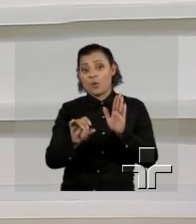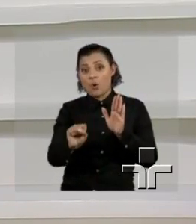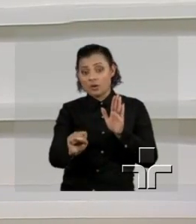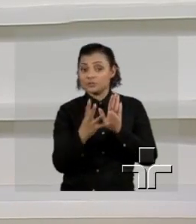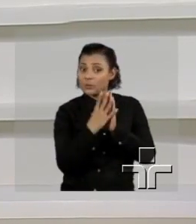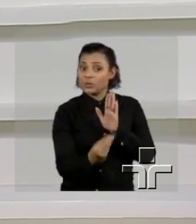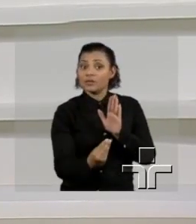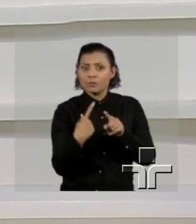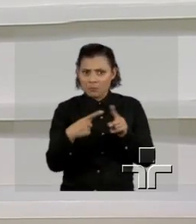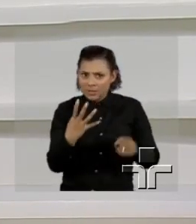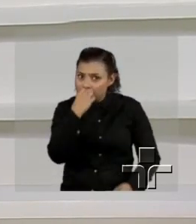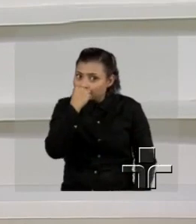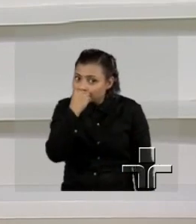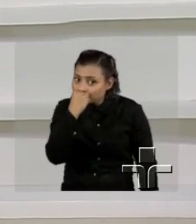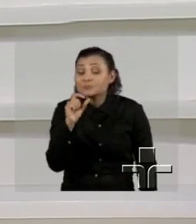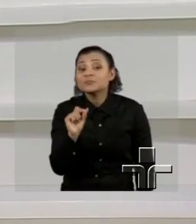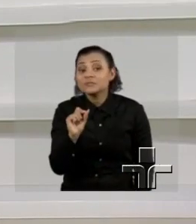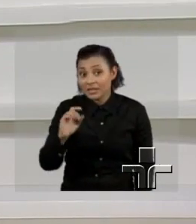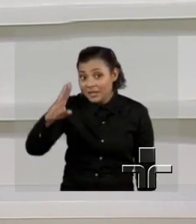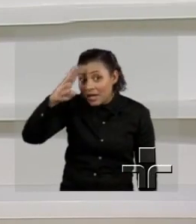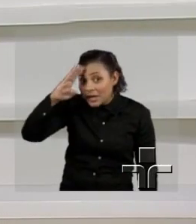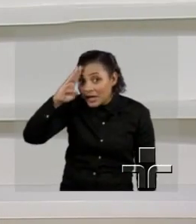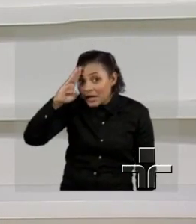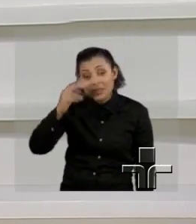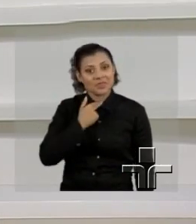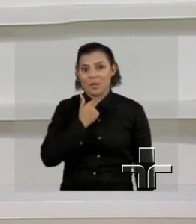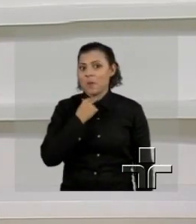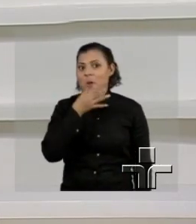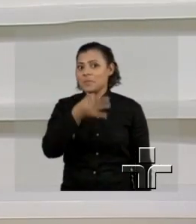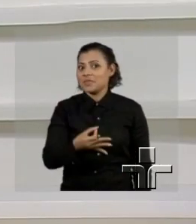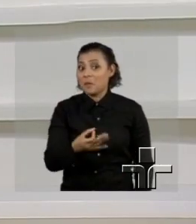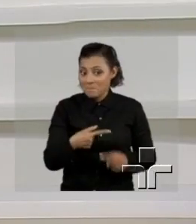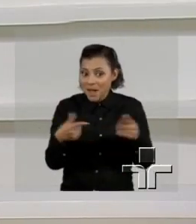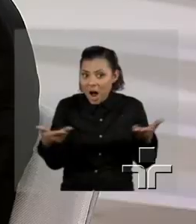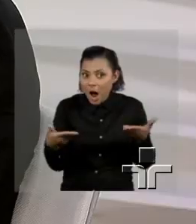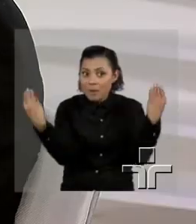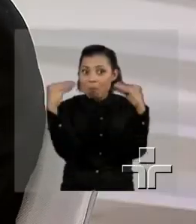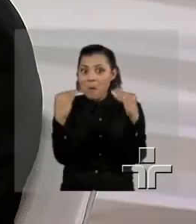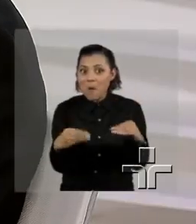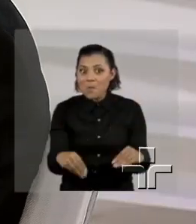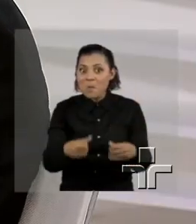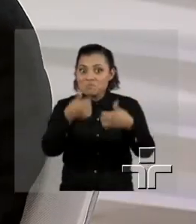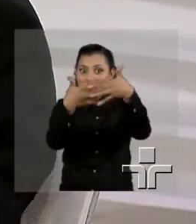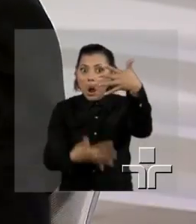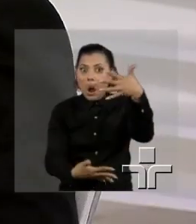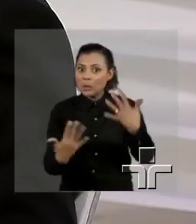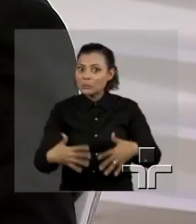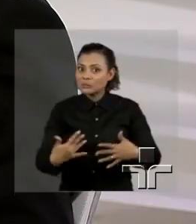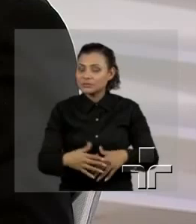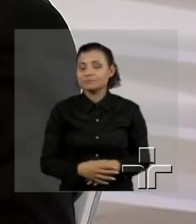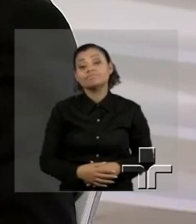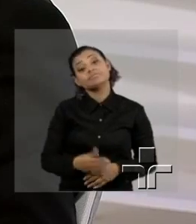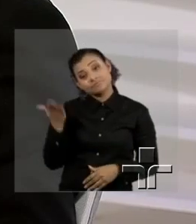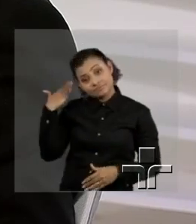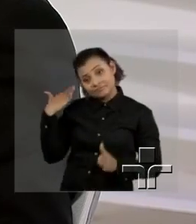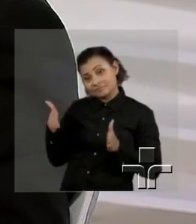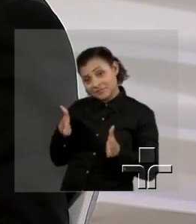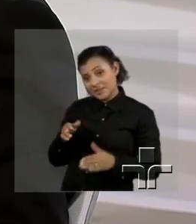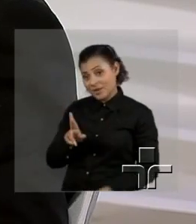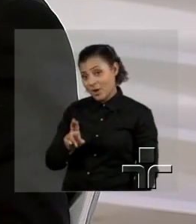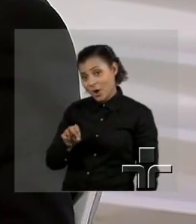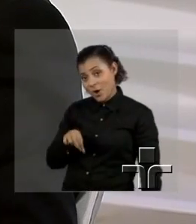Muita gente está usando isso como se fosse um canal assim que você não precisa ter consideração nenhuma com você. Eu posso xingar você de palavrão do que eu quiser, do que